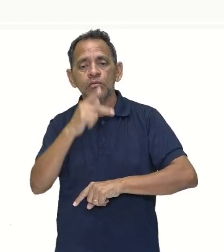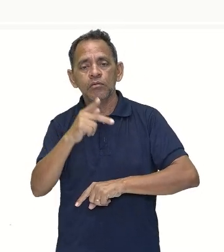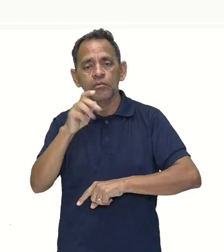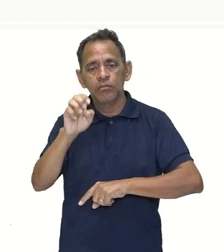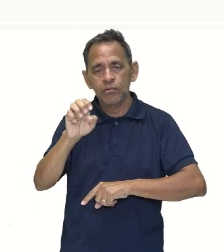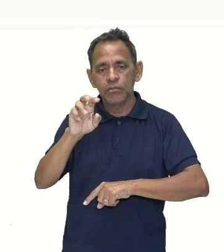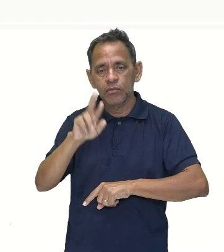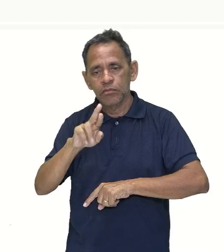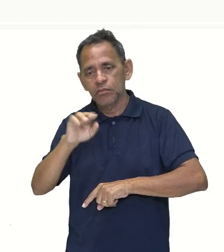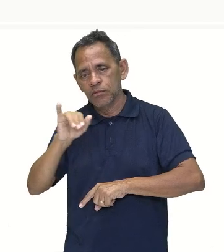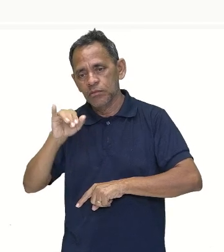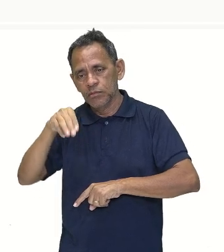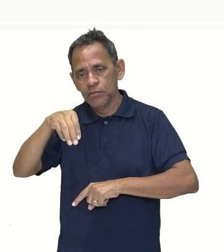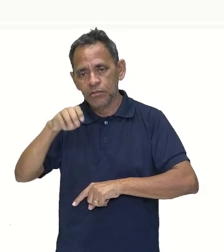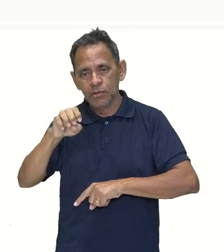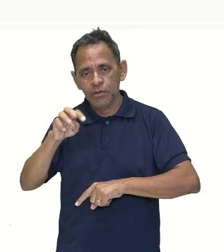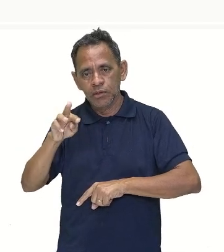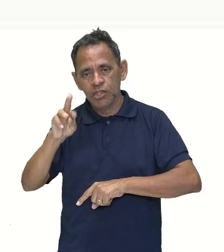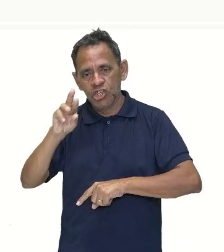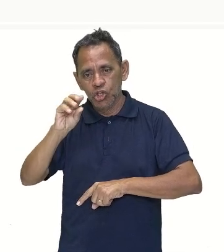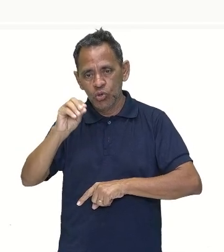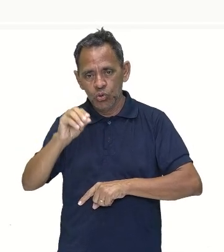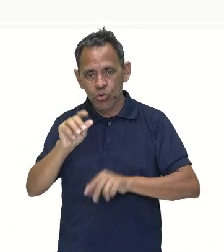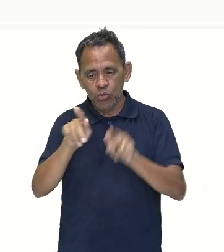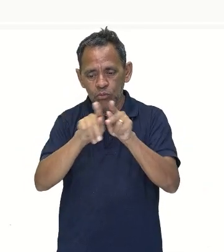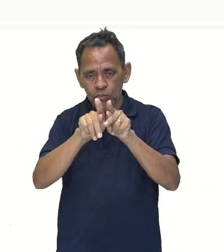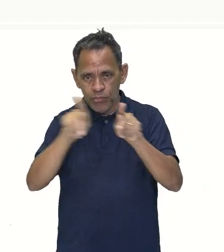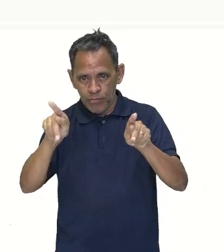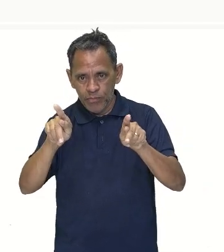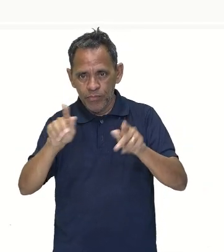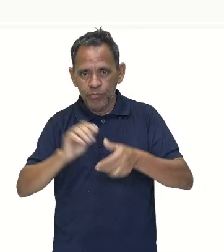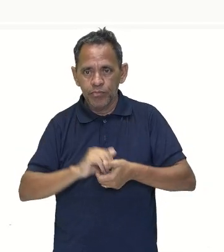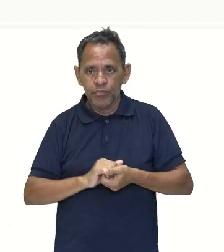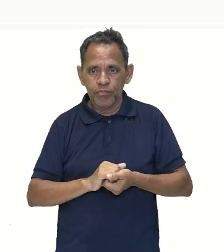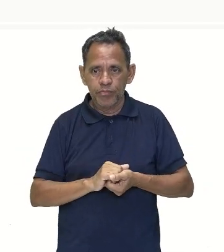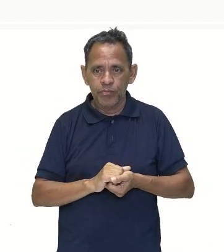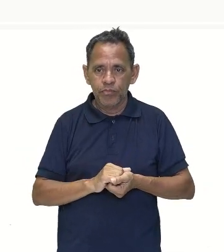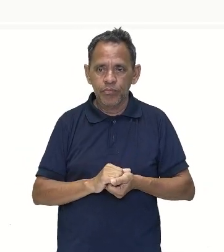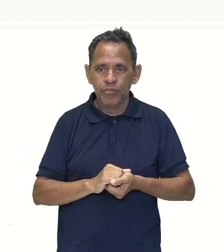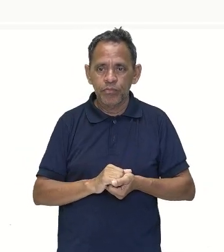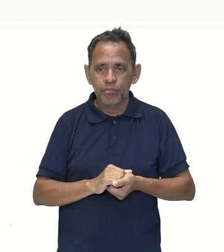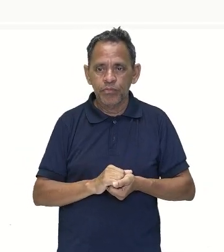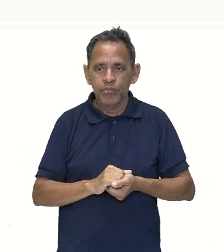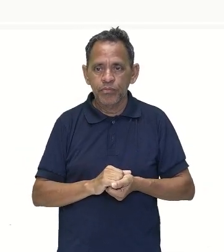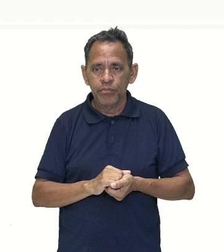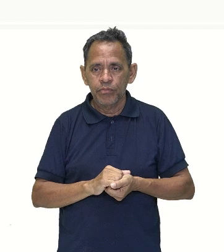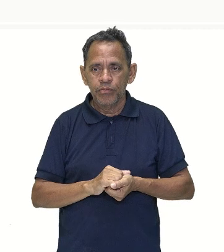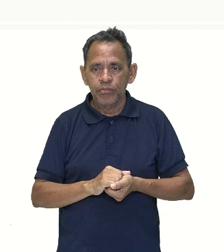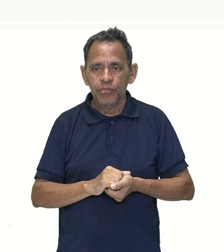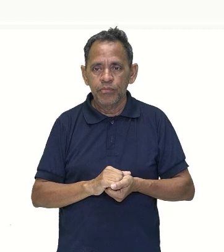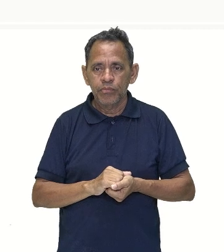Então, vamos supor, né? Vamos imaginar que